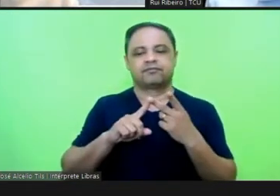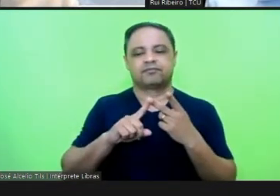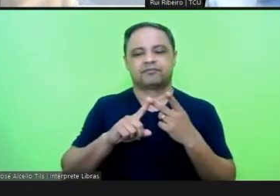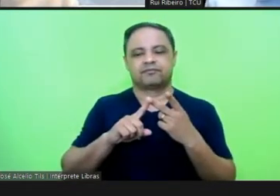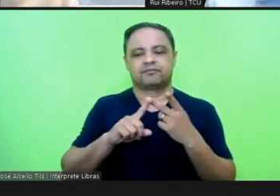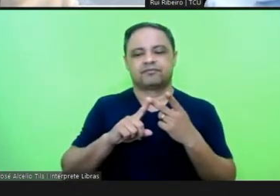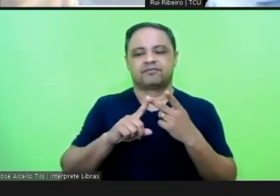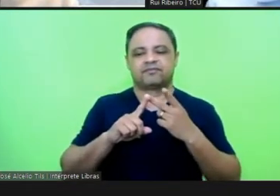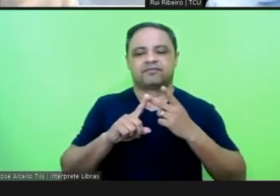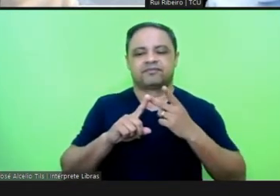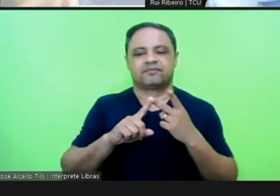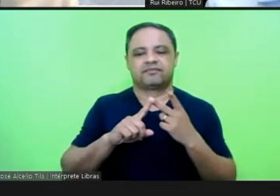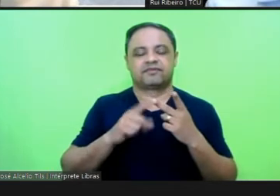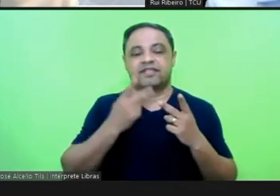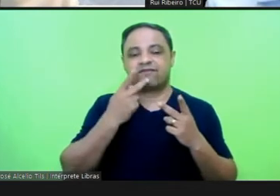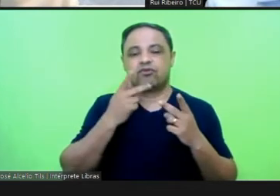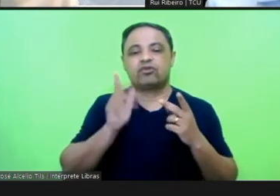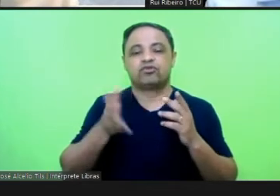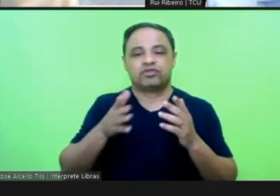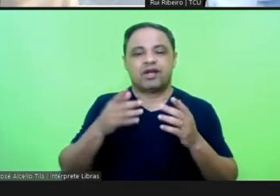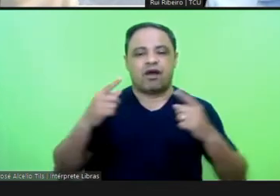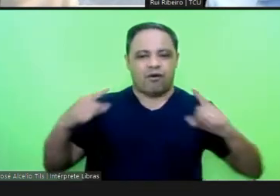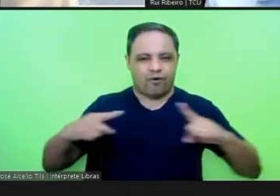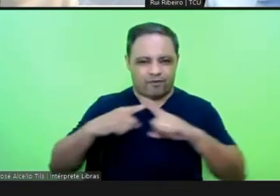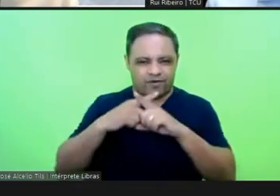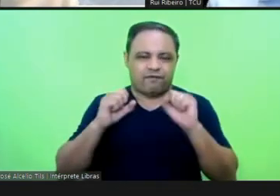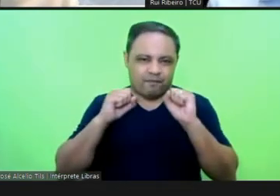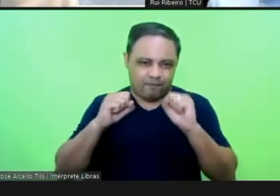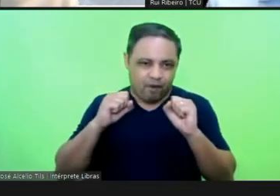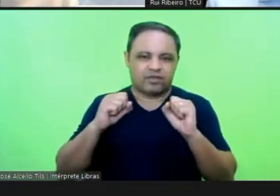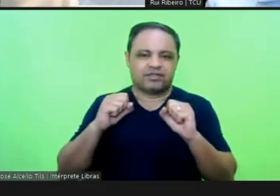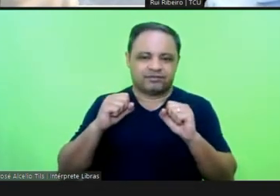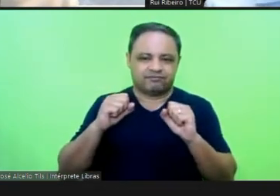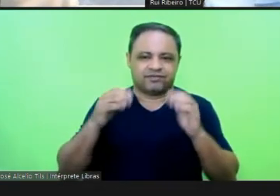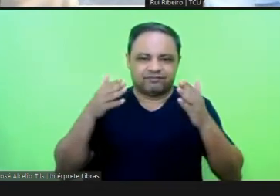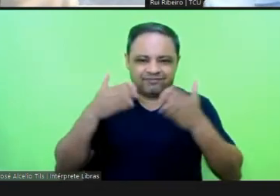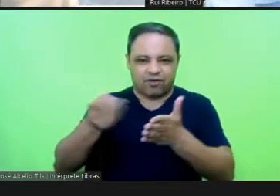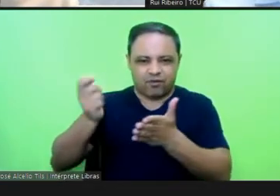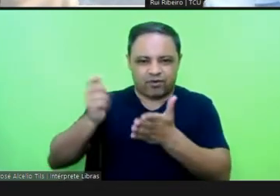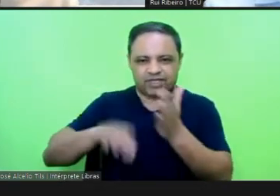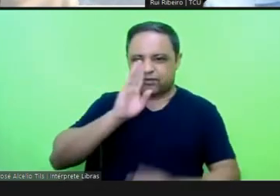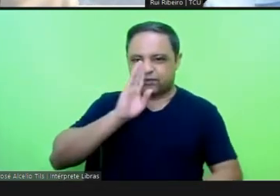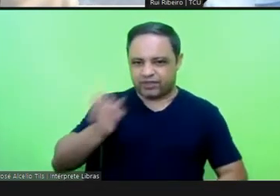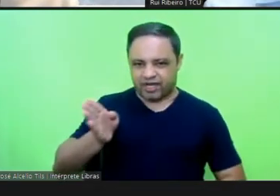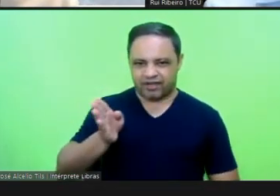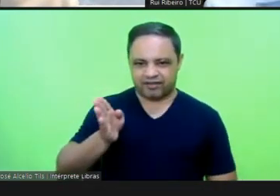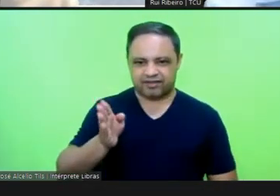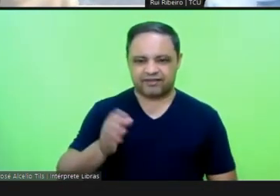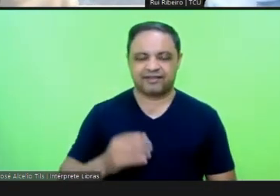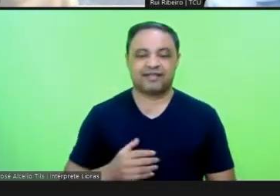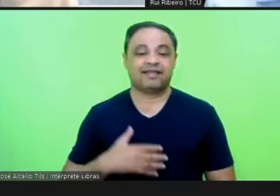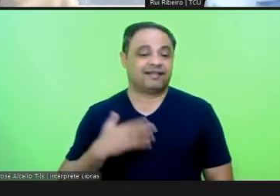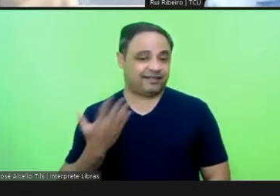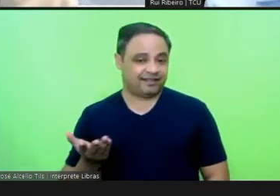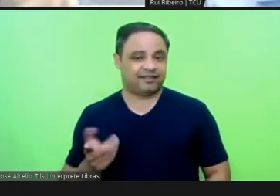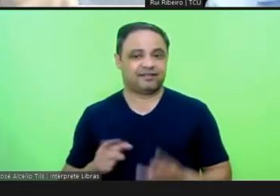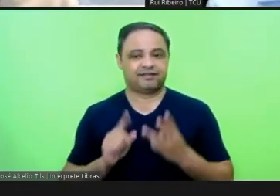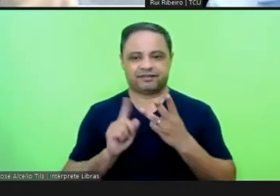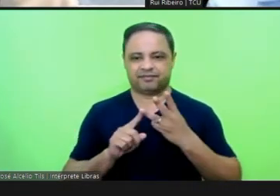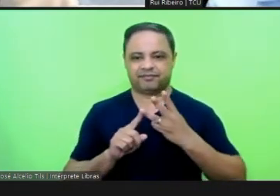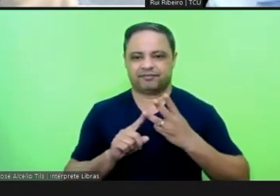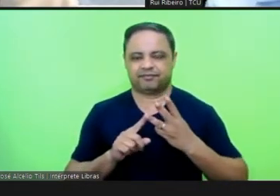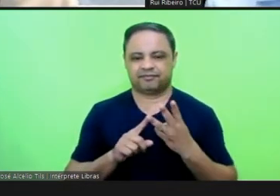Outra pergunta é a seguinte: o diálogo competitivo poderia desembocar em uma contratação direta? E aí, logo em